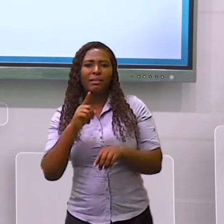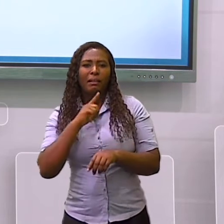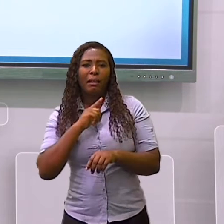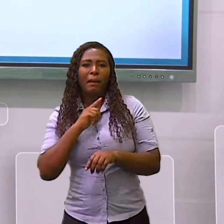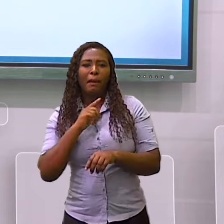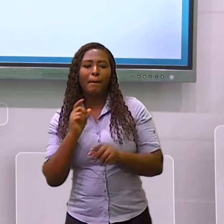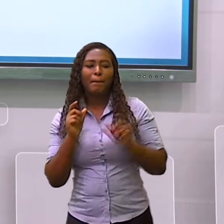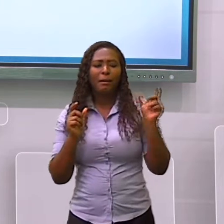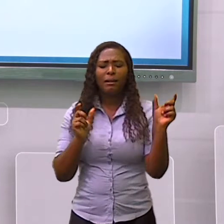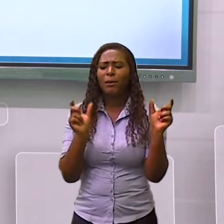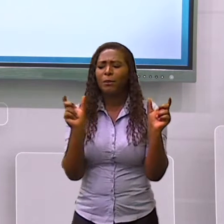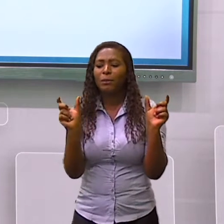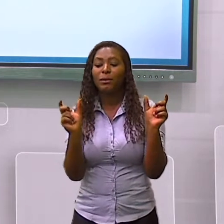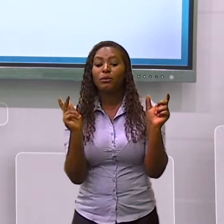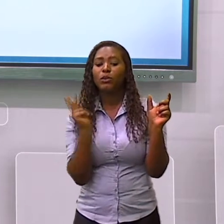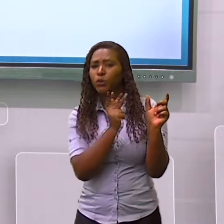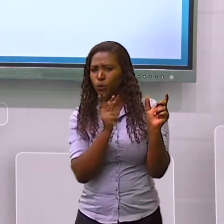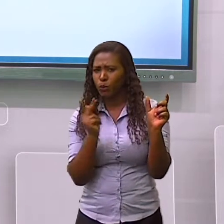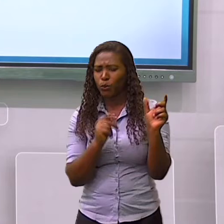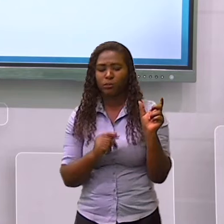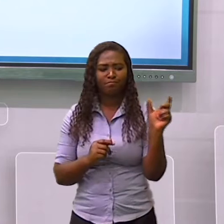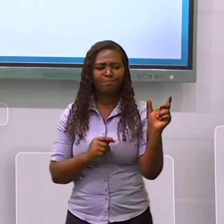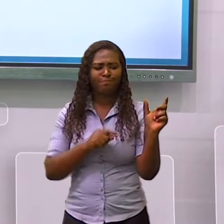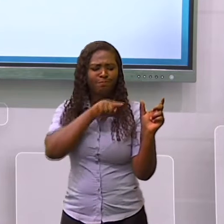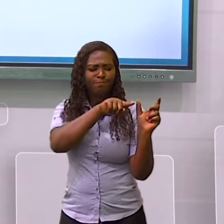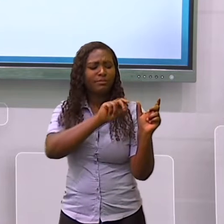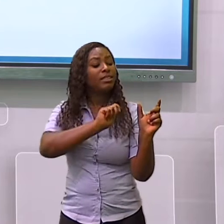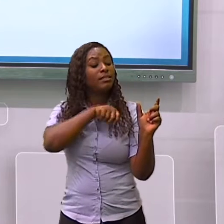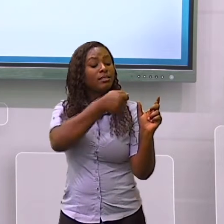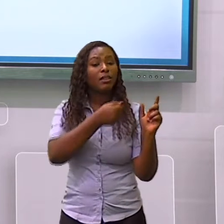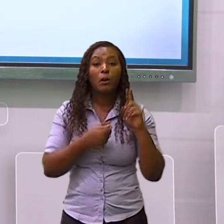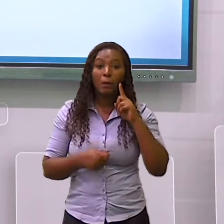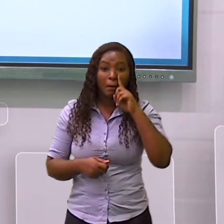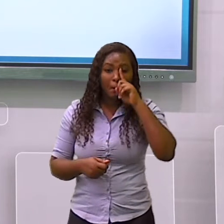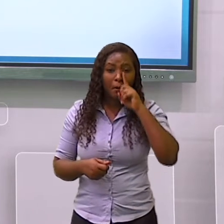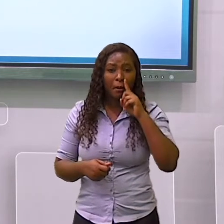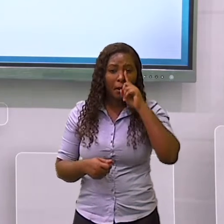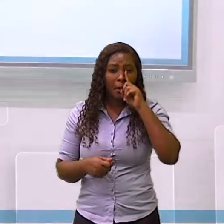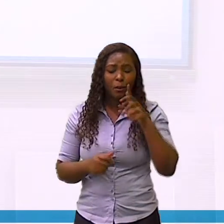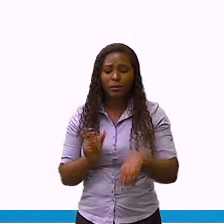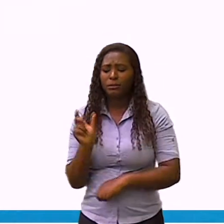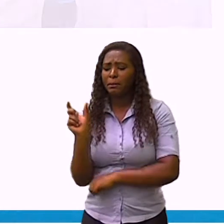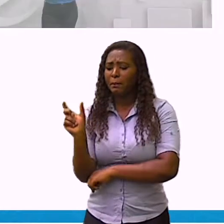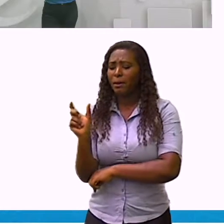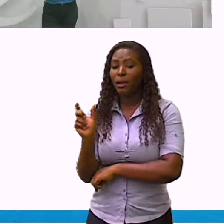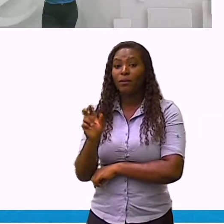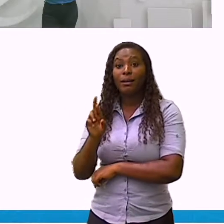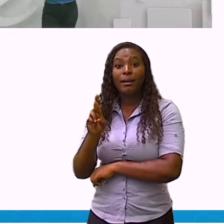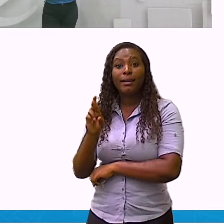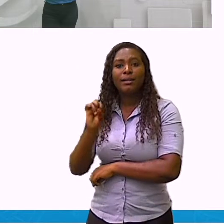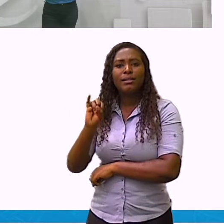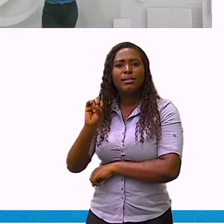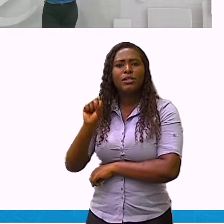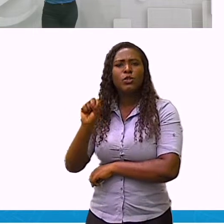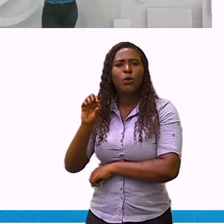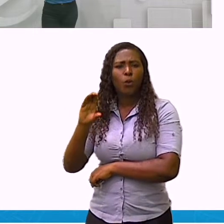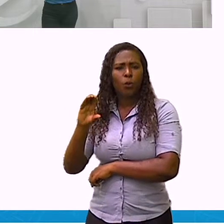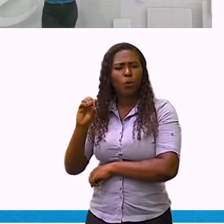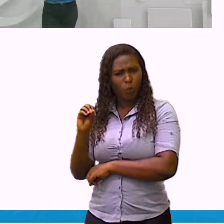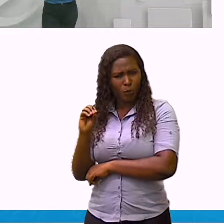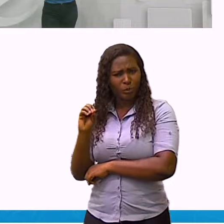Perigo e risco. Essas duas palavras, elas são sinônimos?